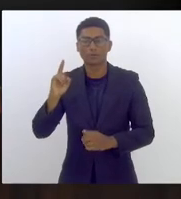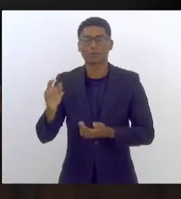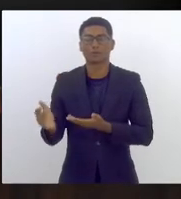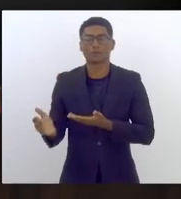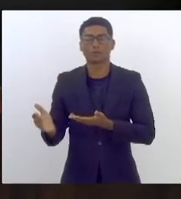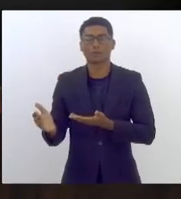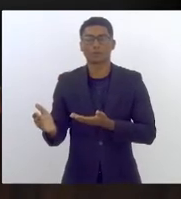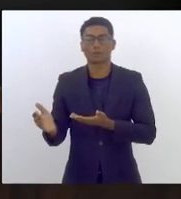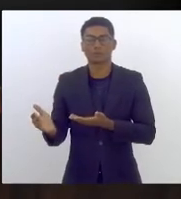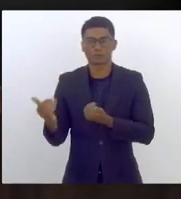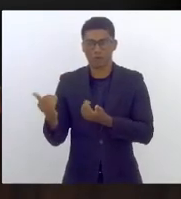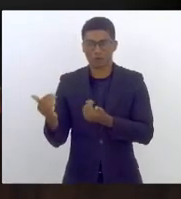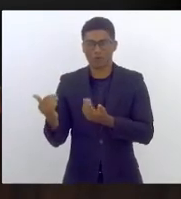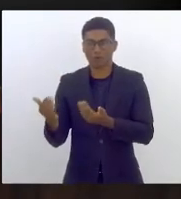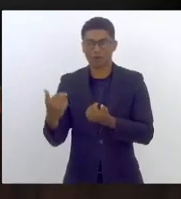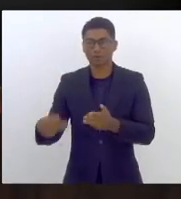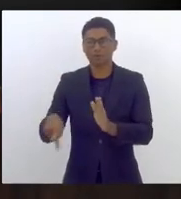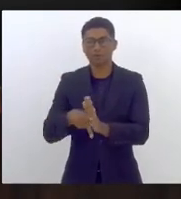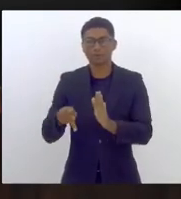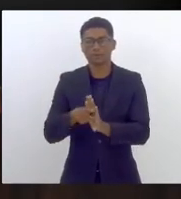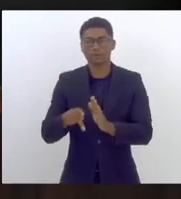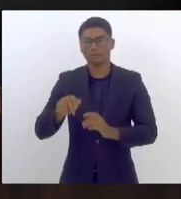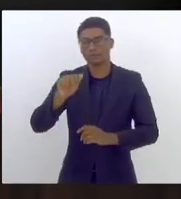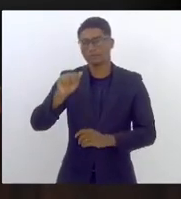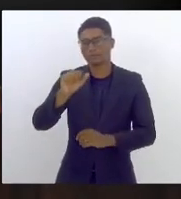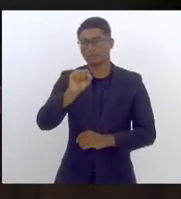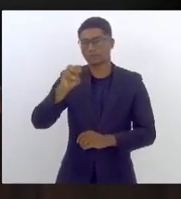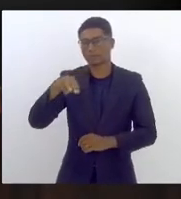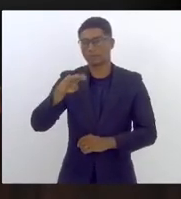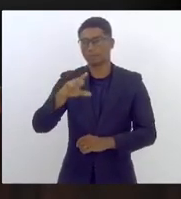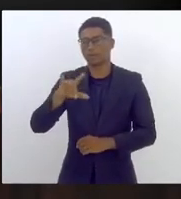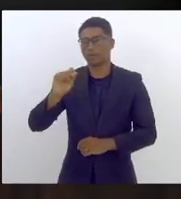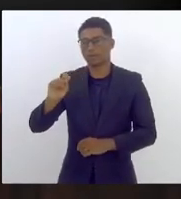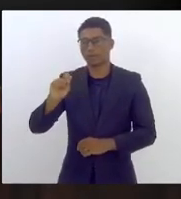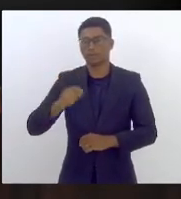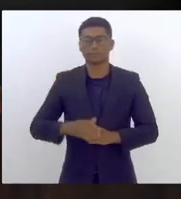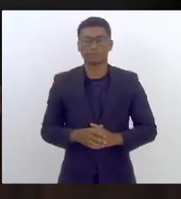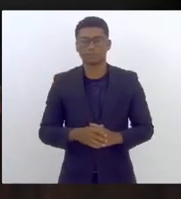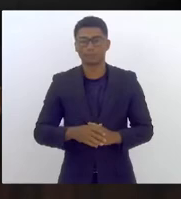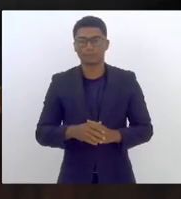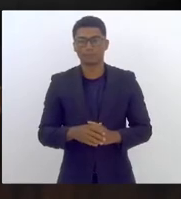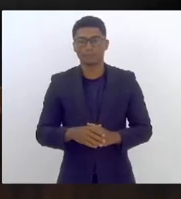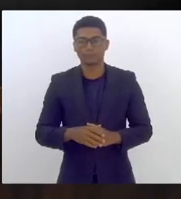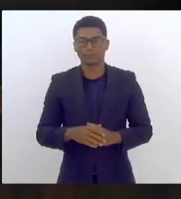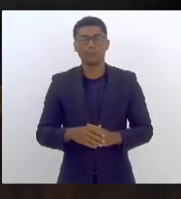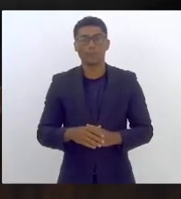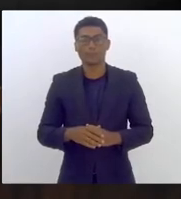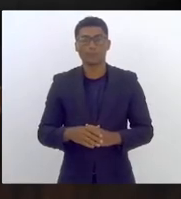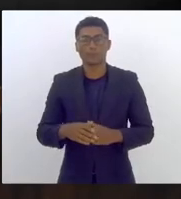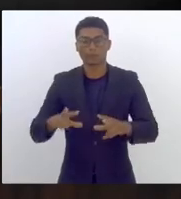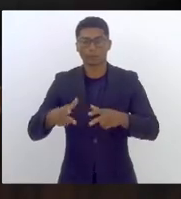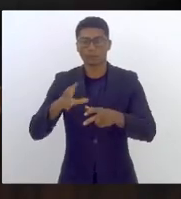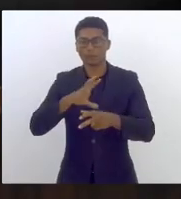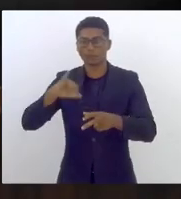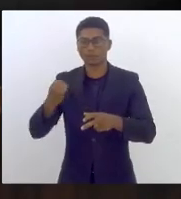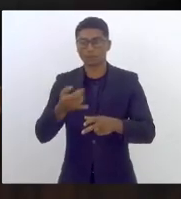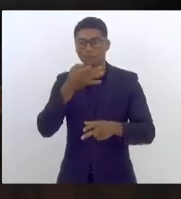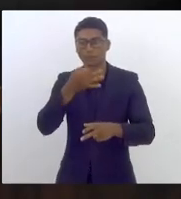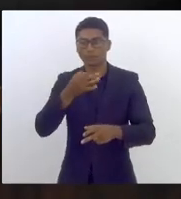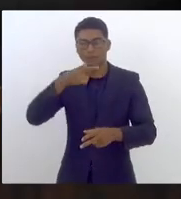assembleiana dependente de parecer da comissão de condição de justiça para emitir parecer Deputado Luiz Paulo